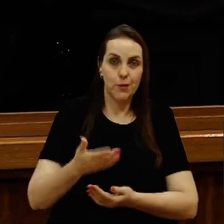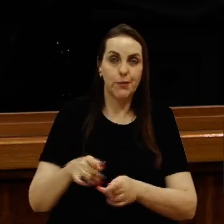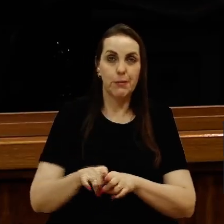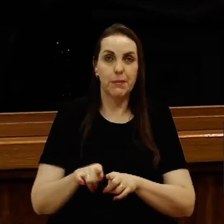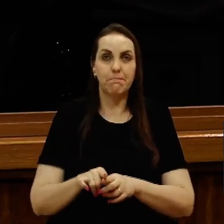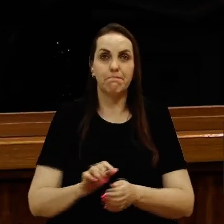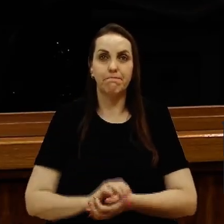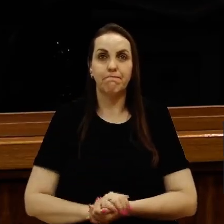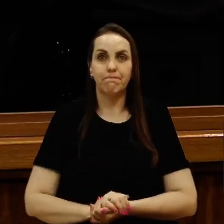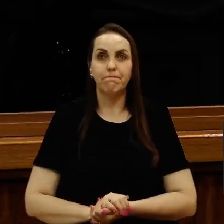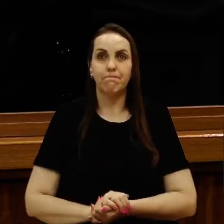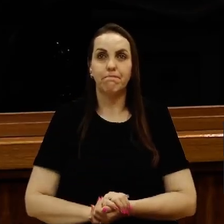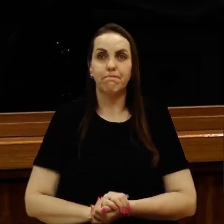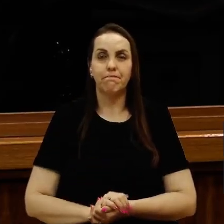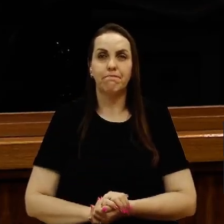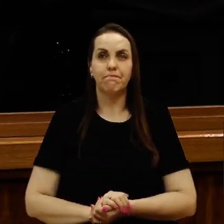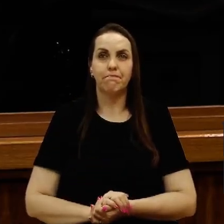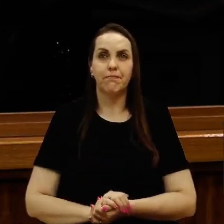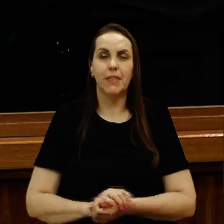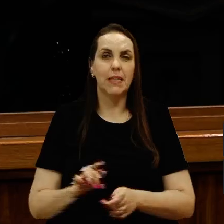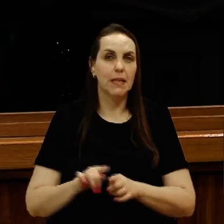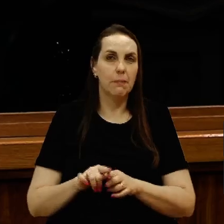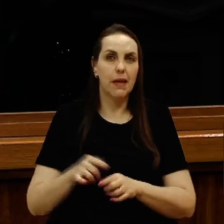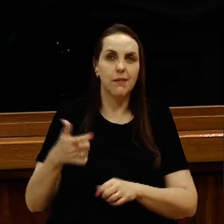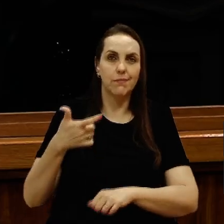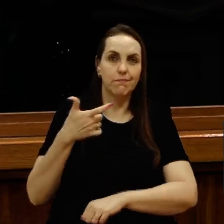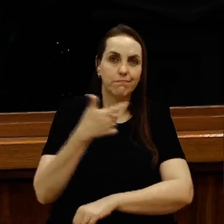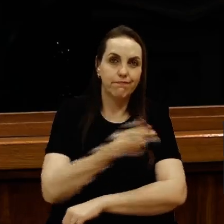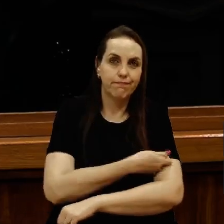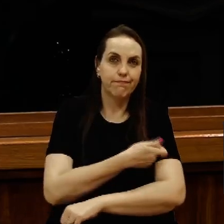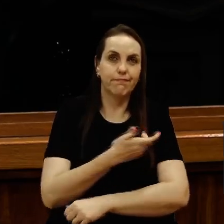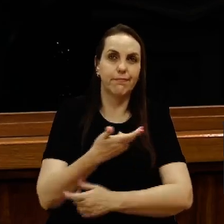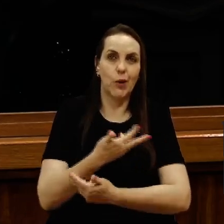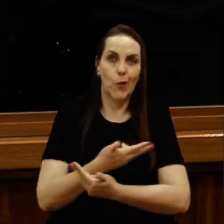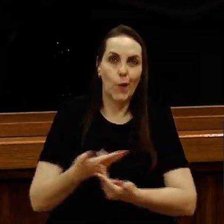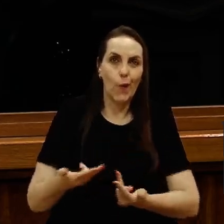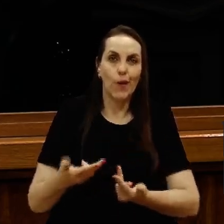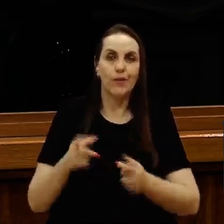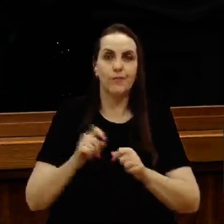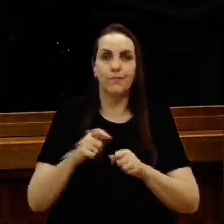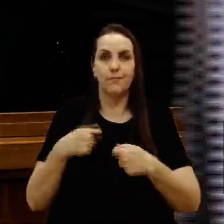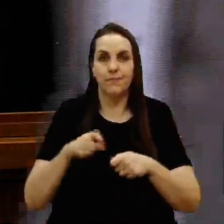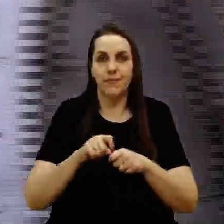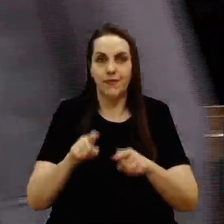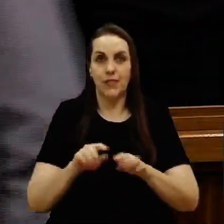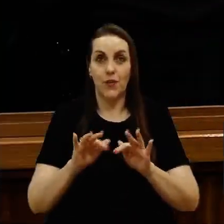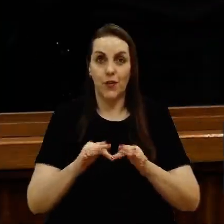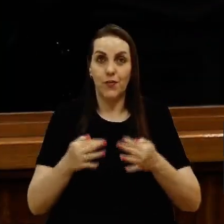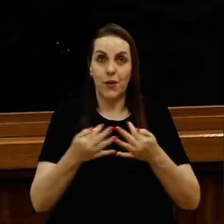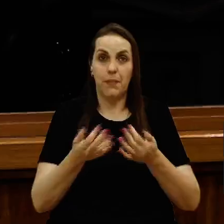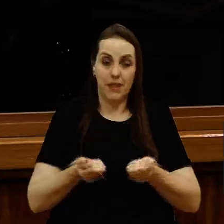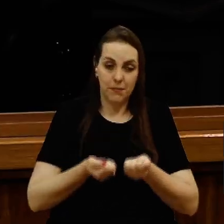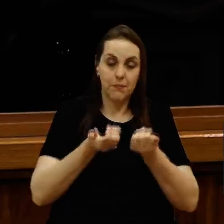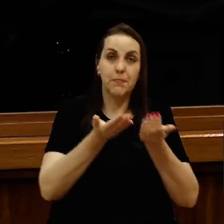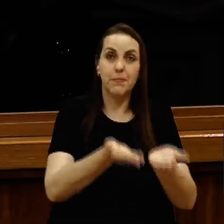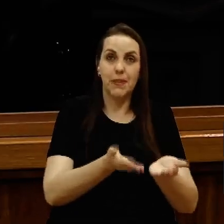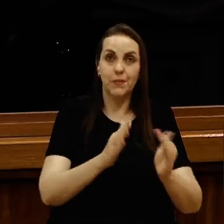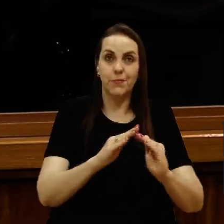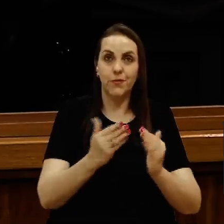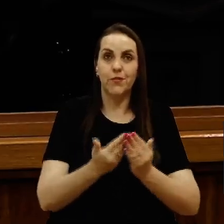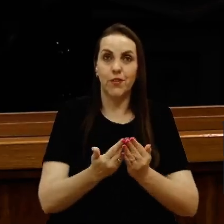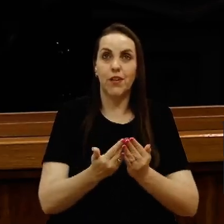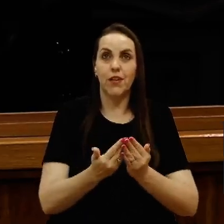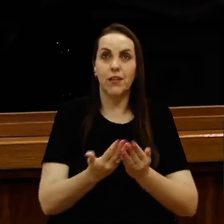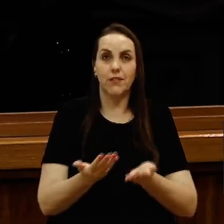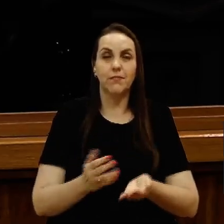inclusive, aplicações de injeções e uma série de outras coisas que as famílias mandam para a escola e que